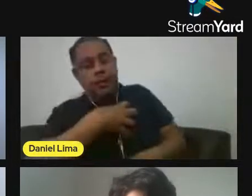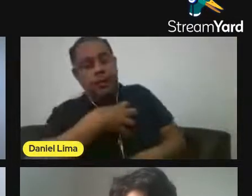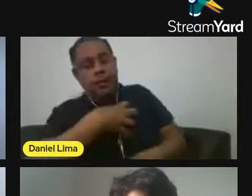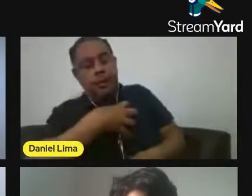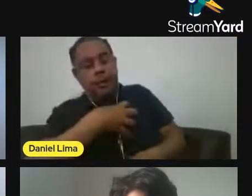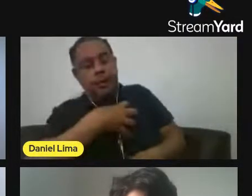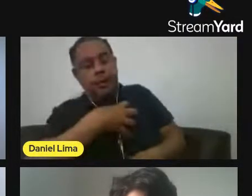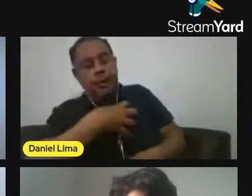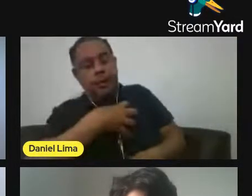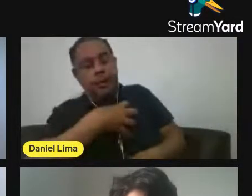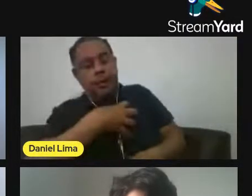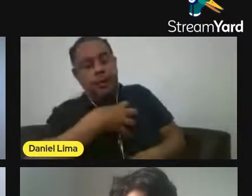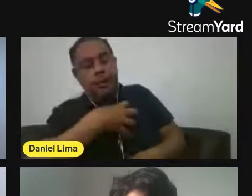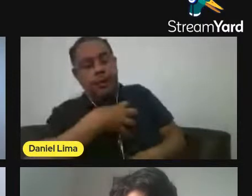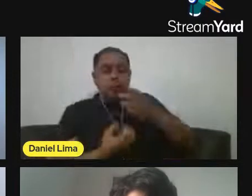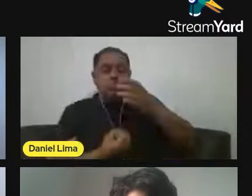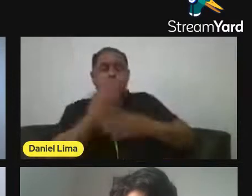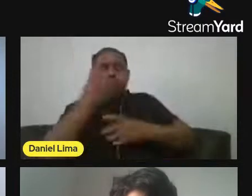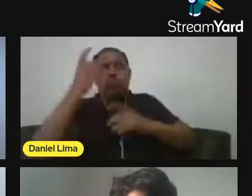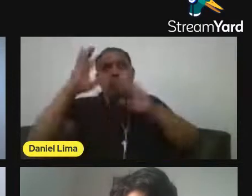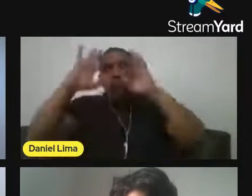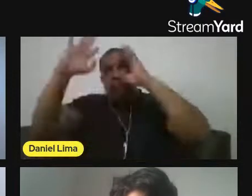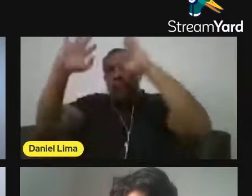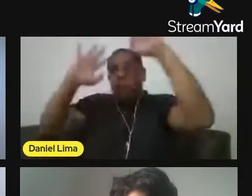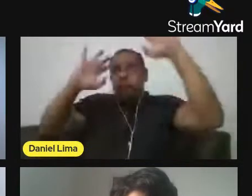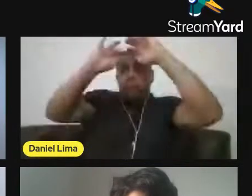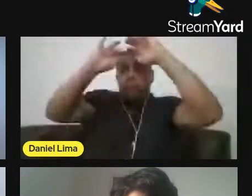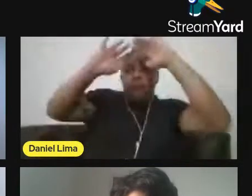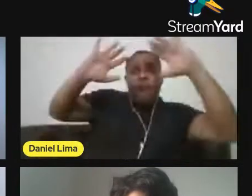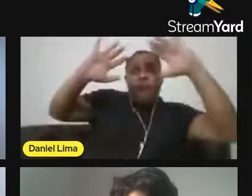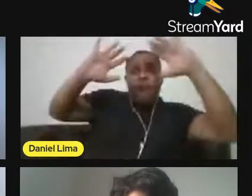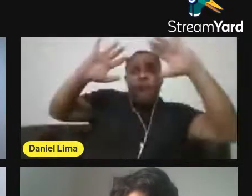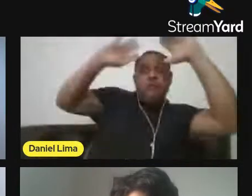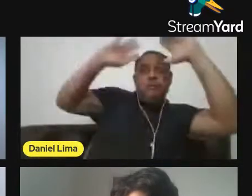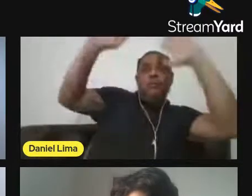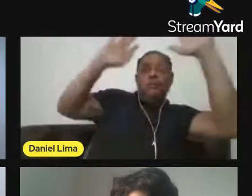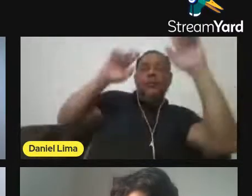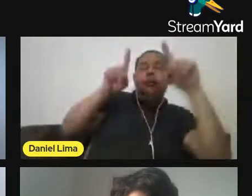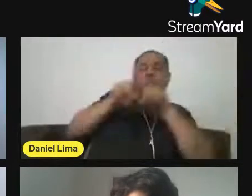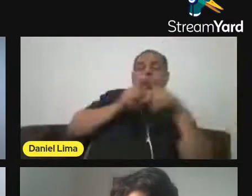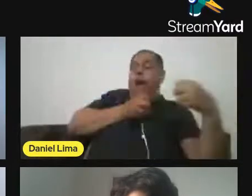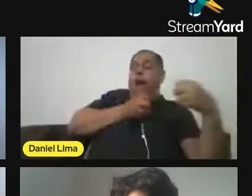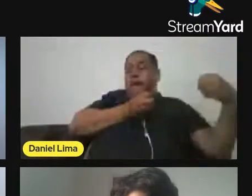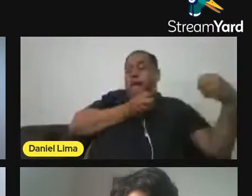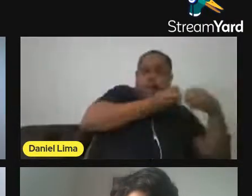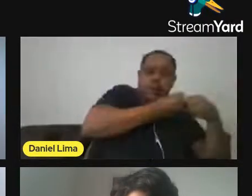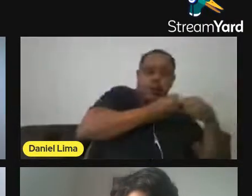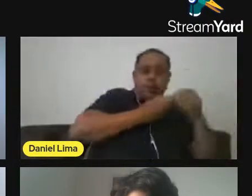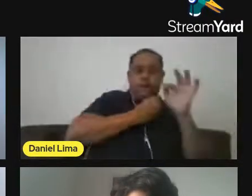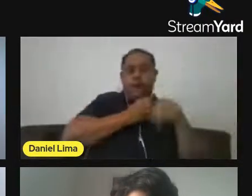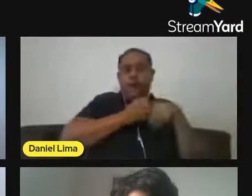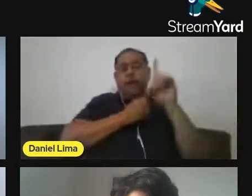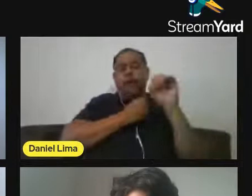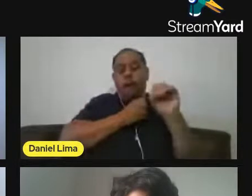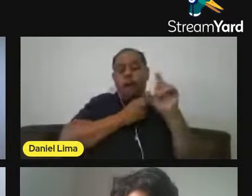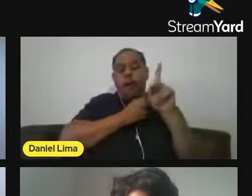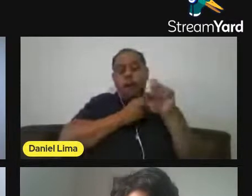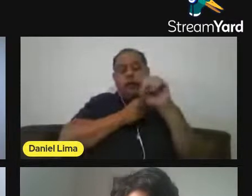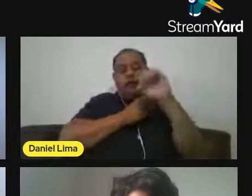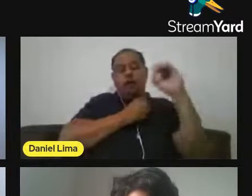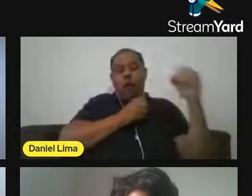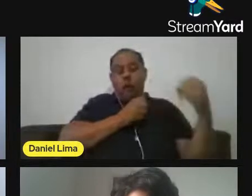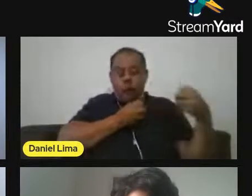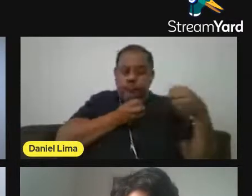pensamento e aproxima bastante Fernando Pessoa, pelo menos é assim que eu leio, do pensamento do Nietzsche, ou pelo